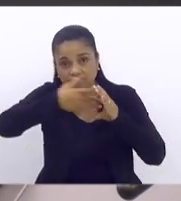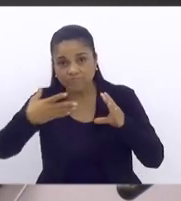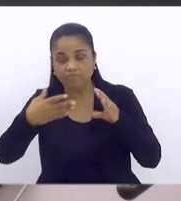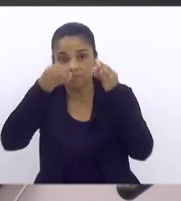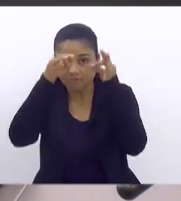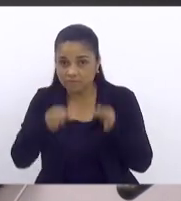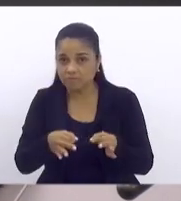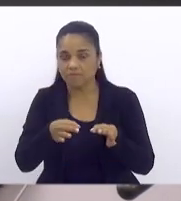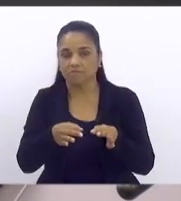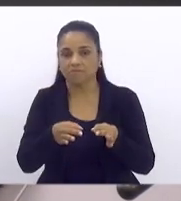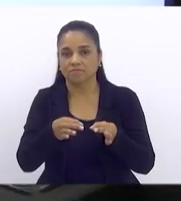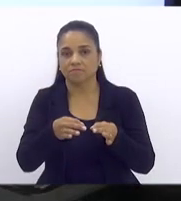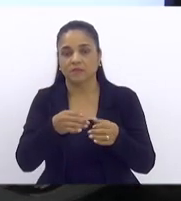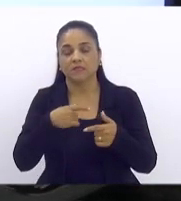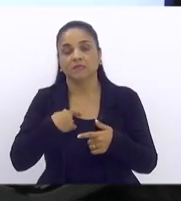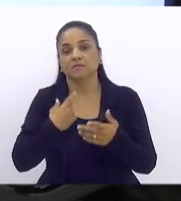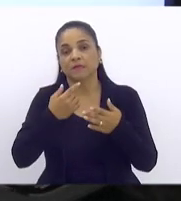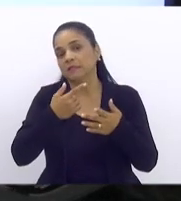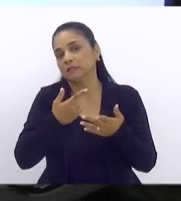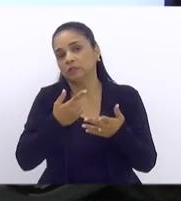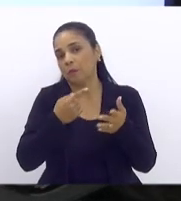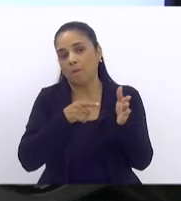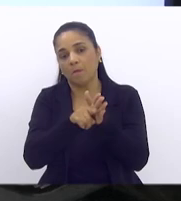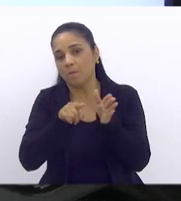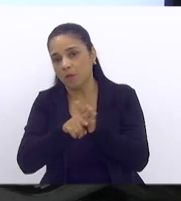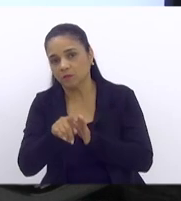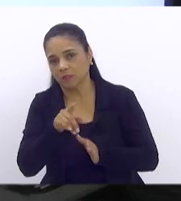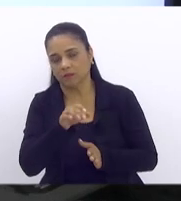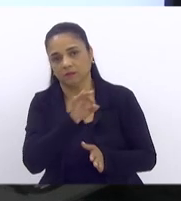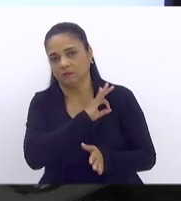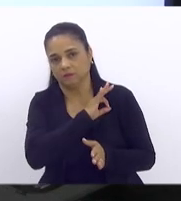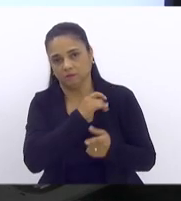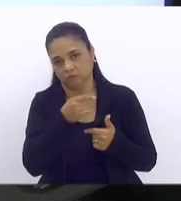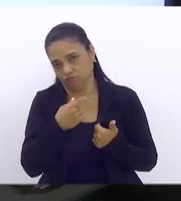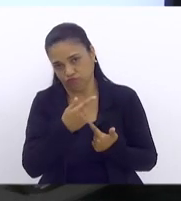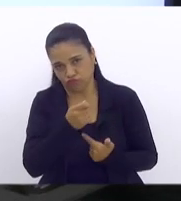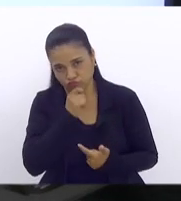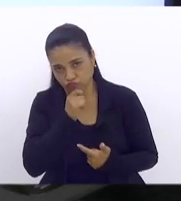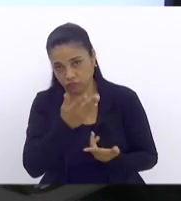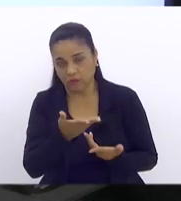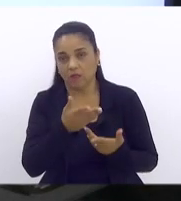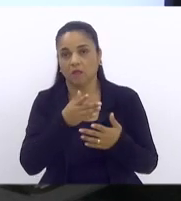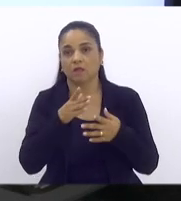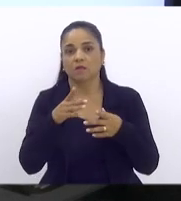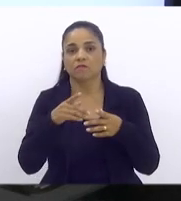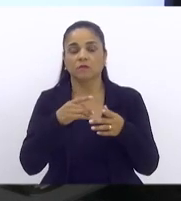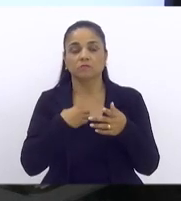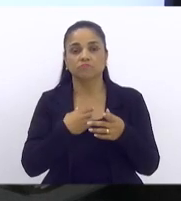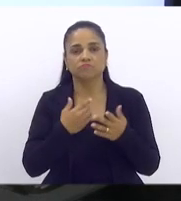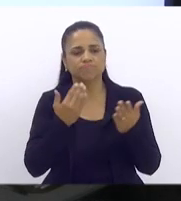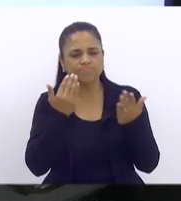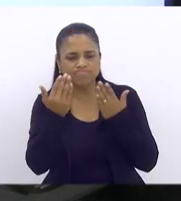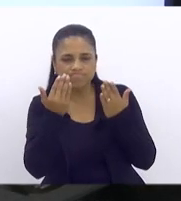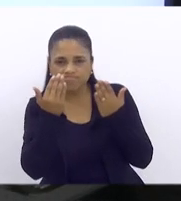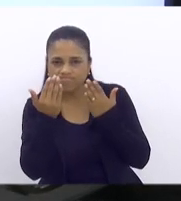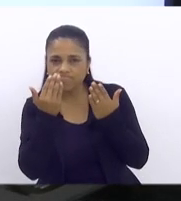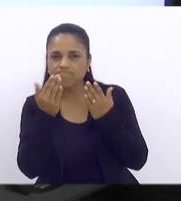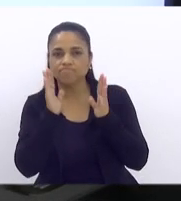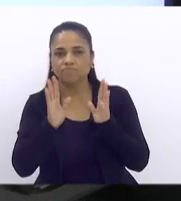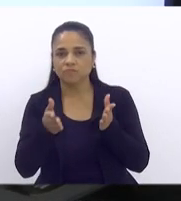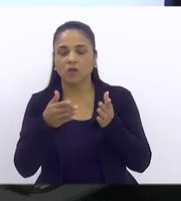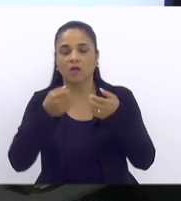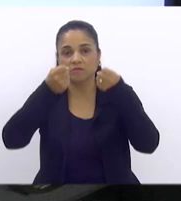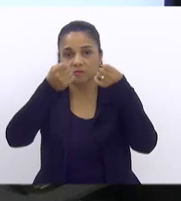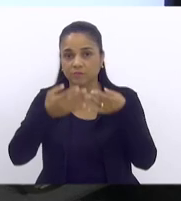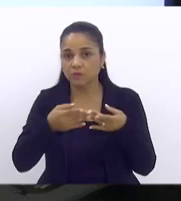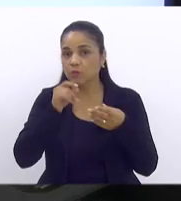são perguntadas em sede policial. O reconhecimento fotográfico do Pablo foi por esse álbum de suspeitos, né, que já foi muito falado aqui.